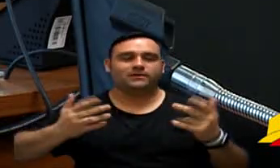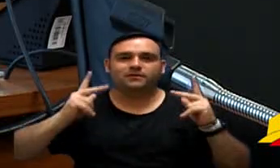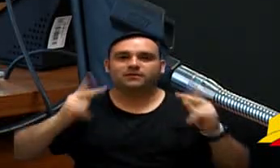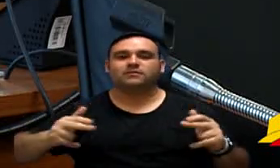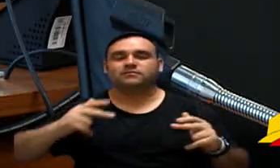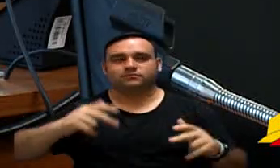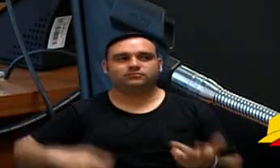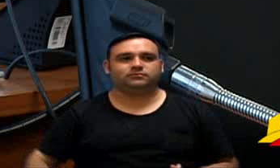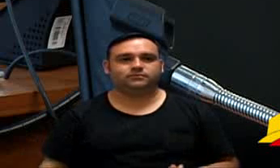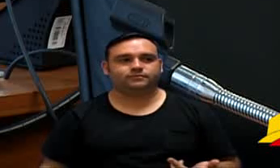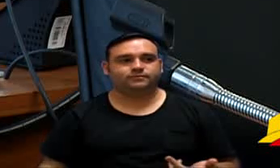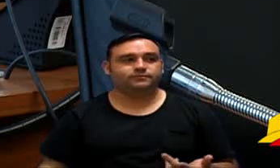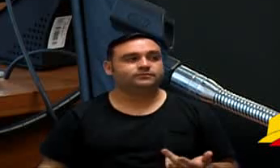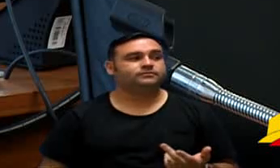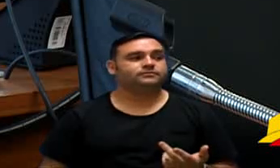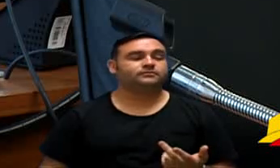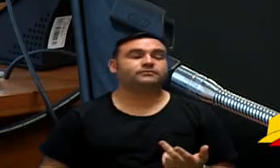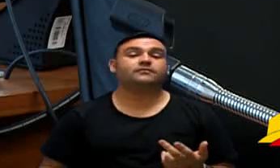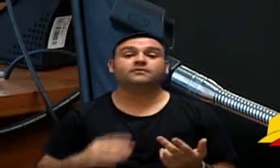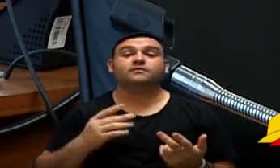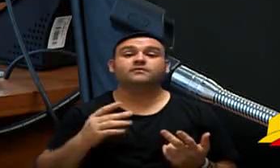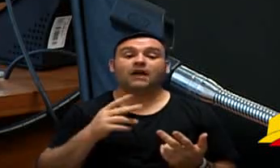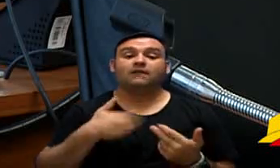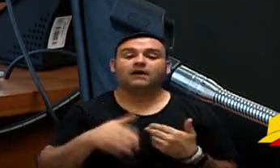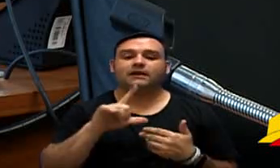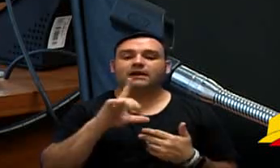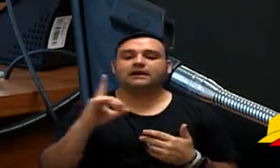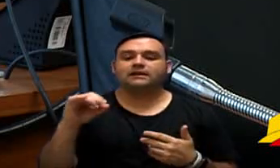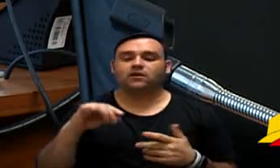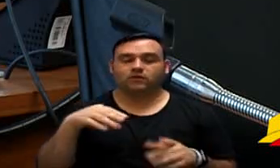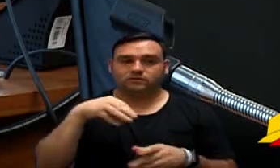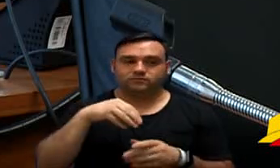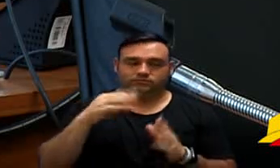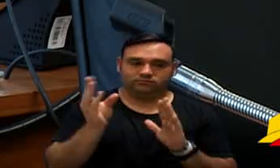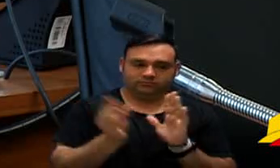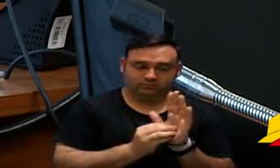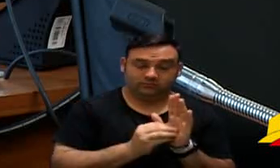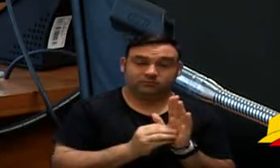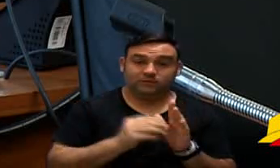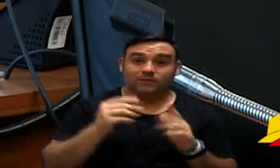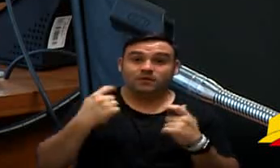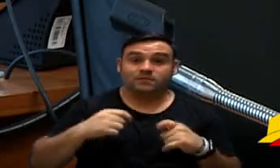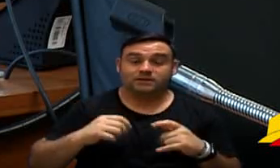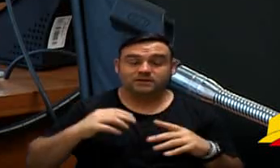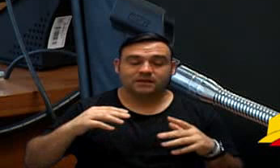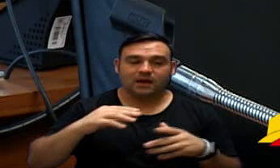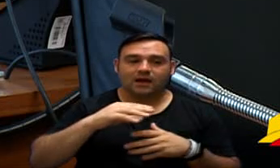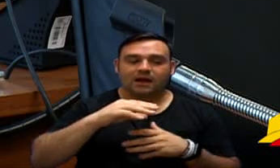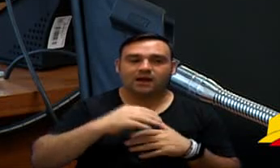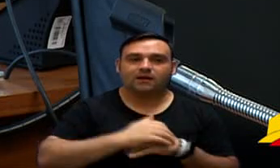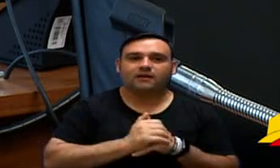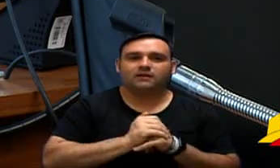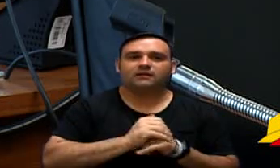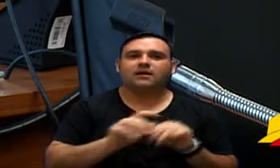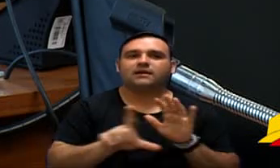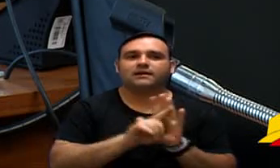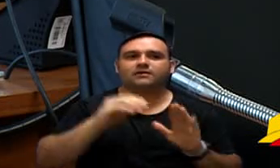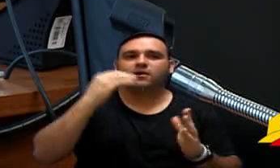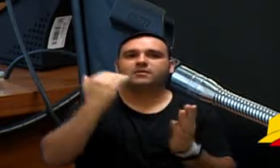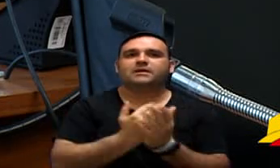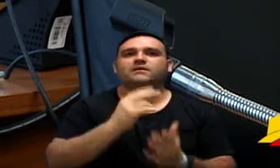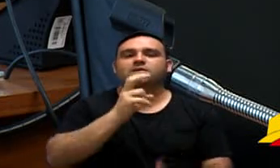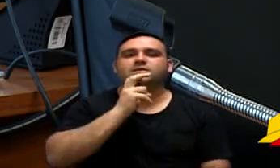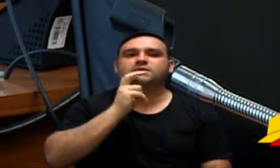de habitantes. Qual que é a previsão dentro da LDO para que seja incluído, né, que a lei seja